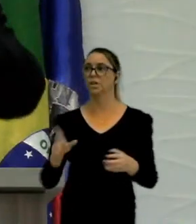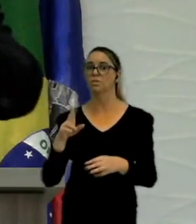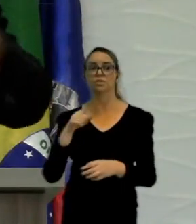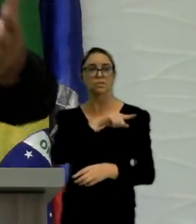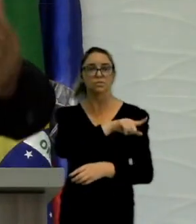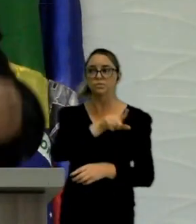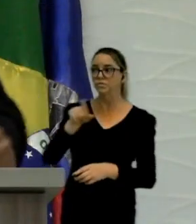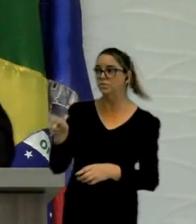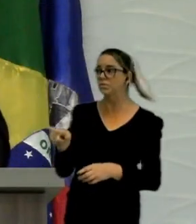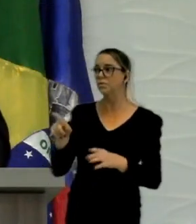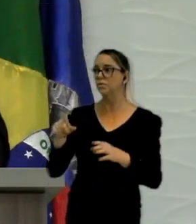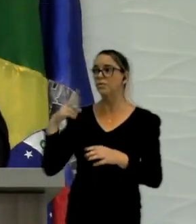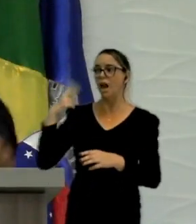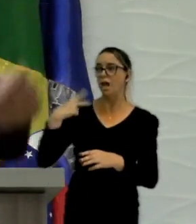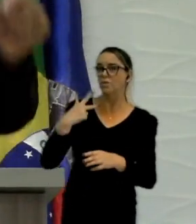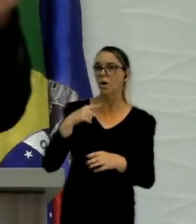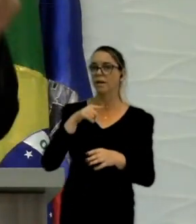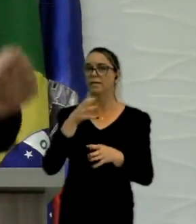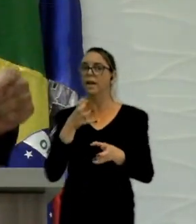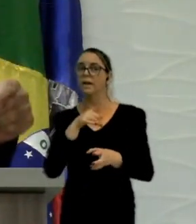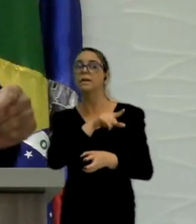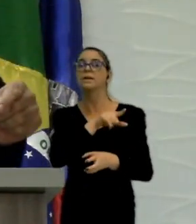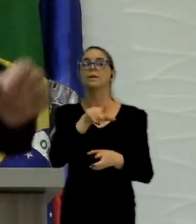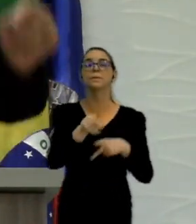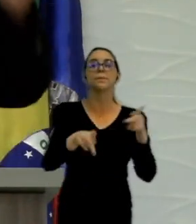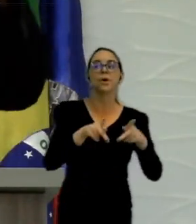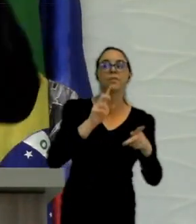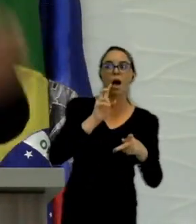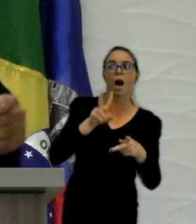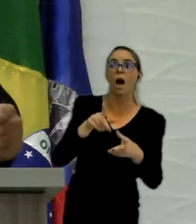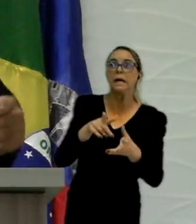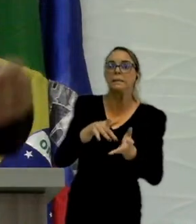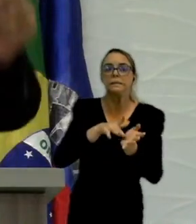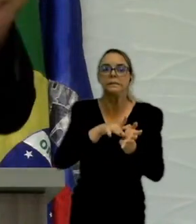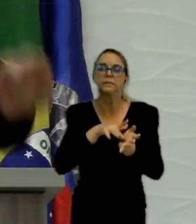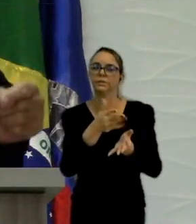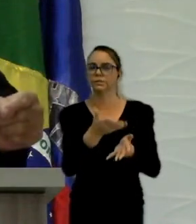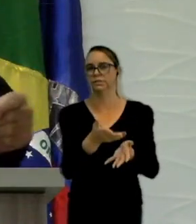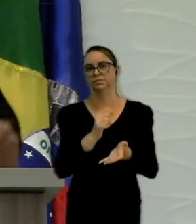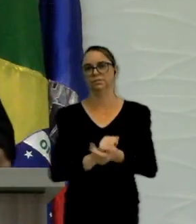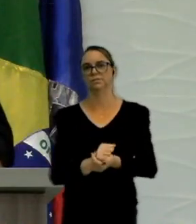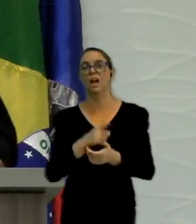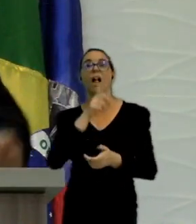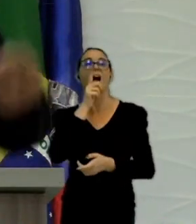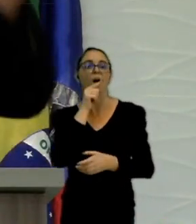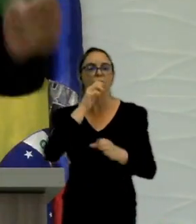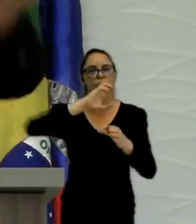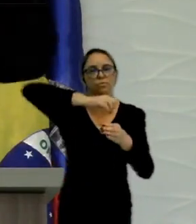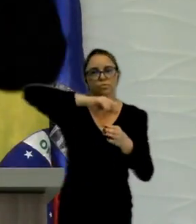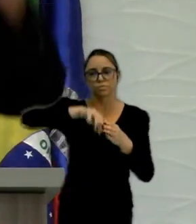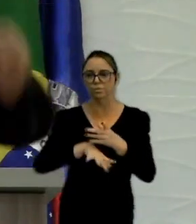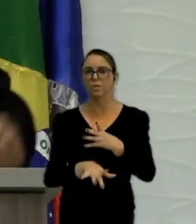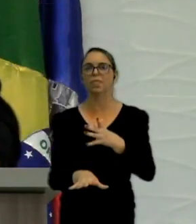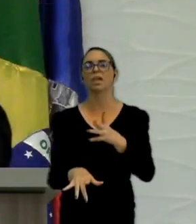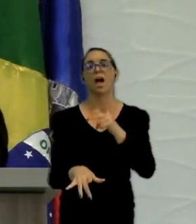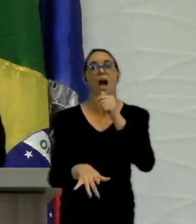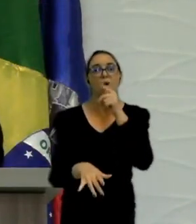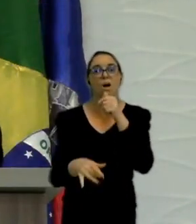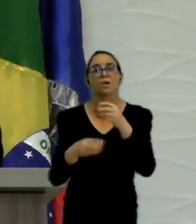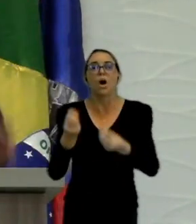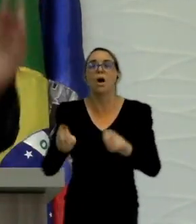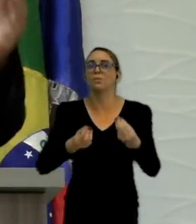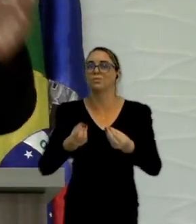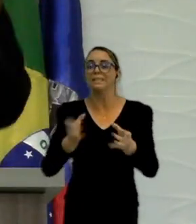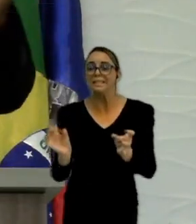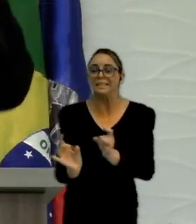querendo enganar vocês. Nós só vamos ter água na Compesa, nas torneiras em São Bento, quando terminar essa adutora.